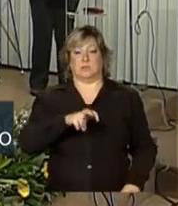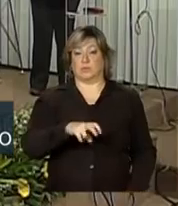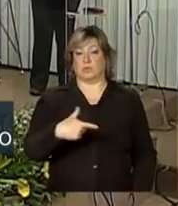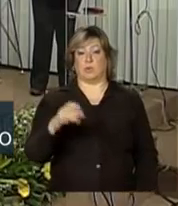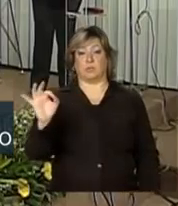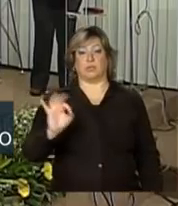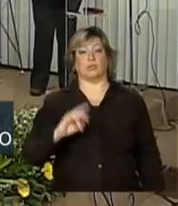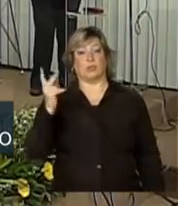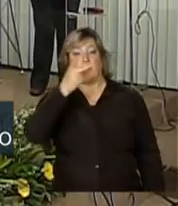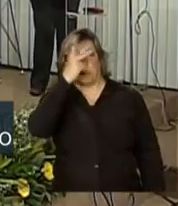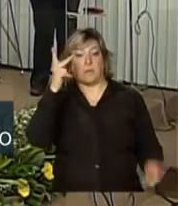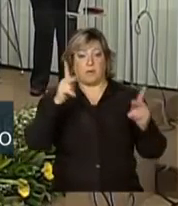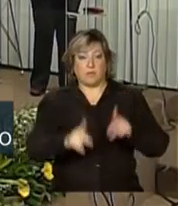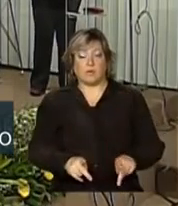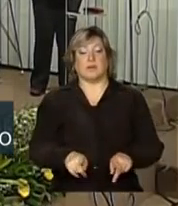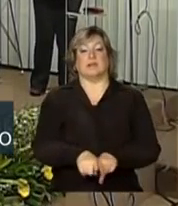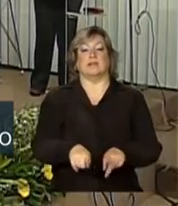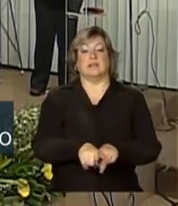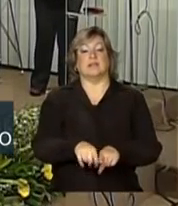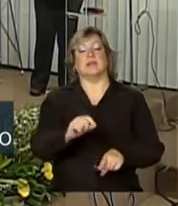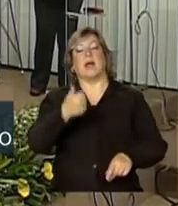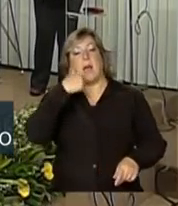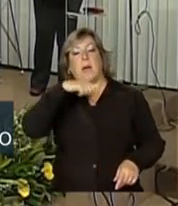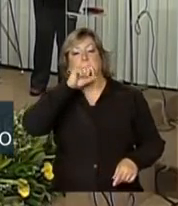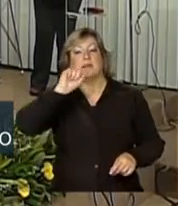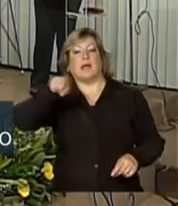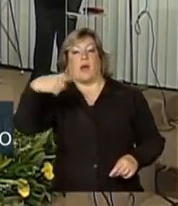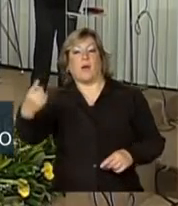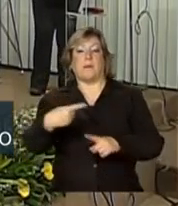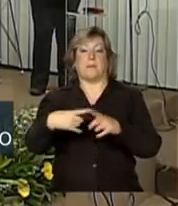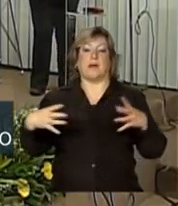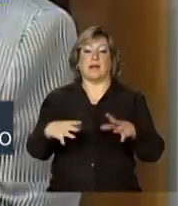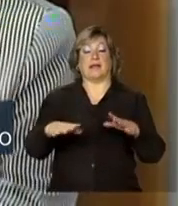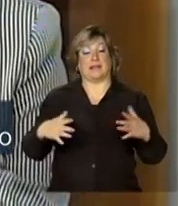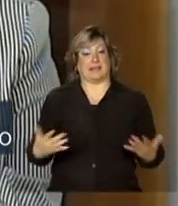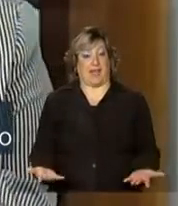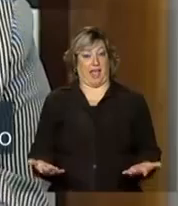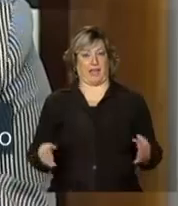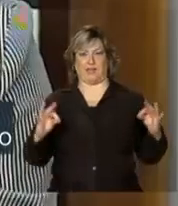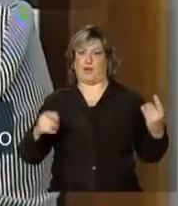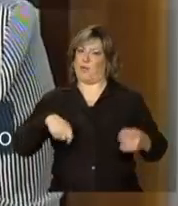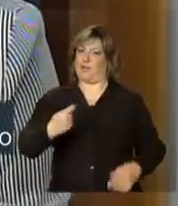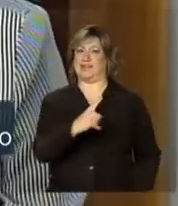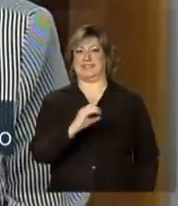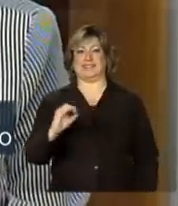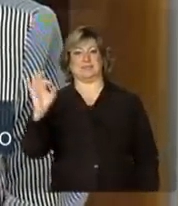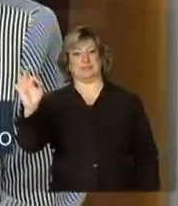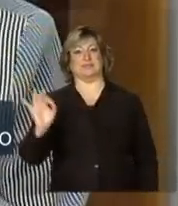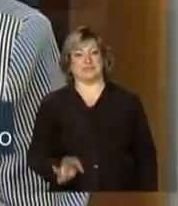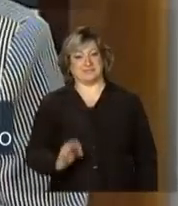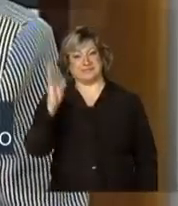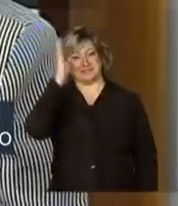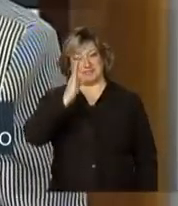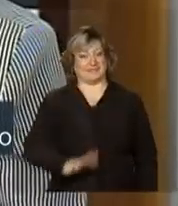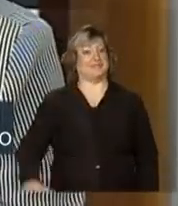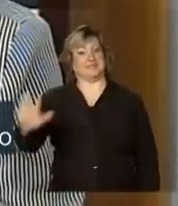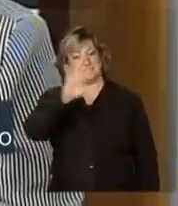da população e mãe da outra metade. Então, portanto, nós somos 100% da população